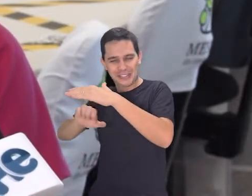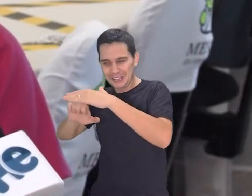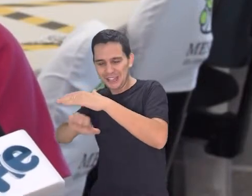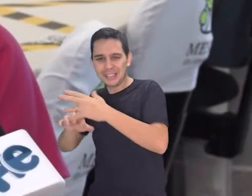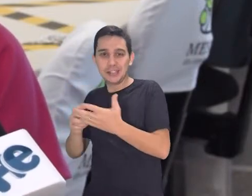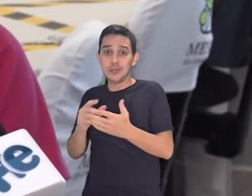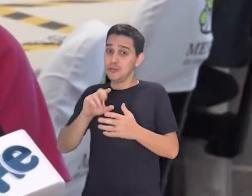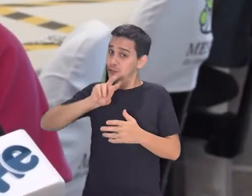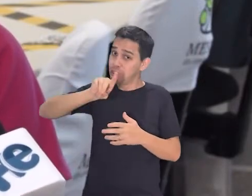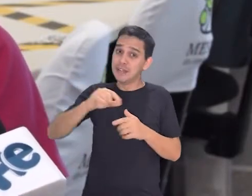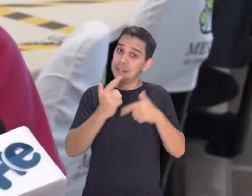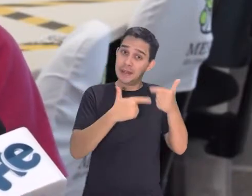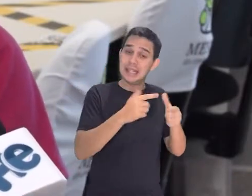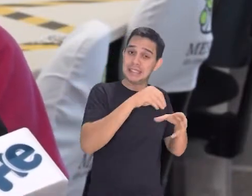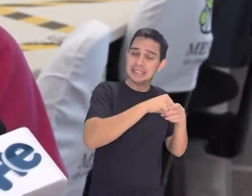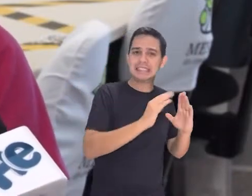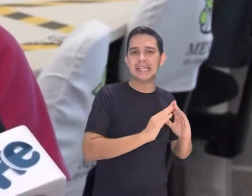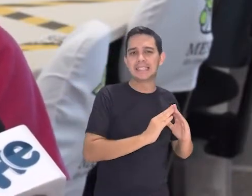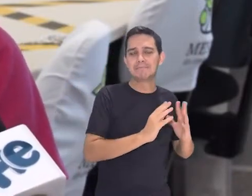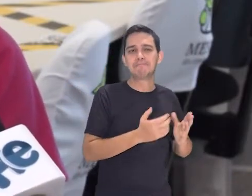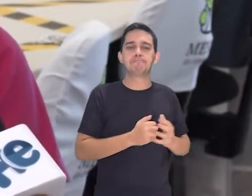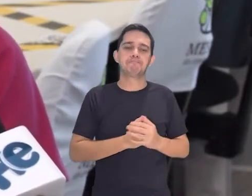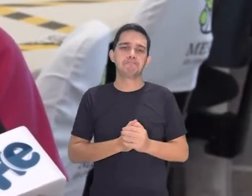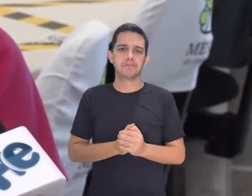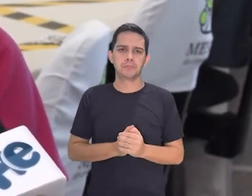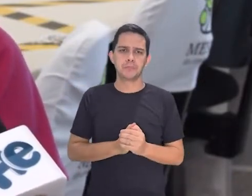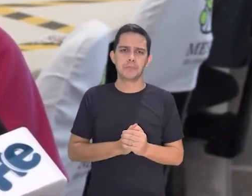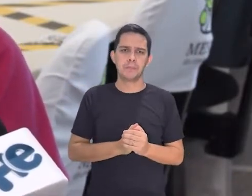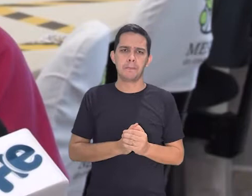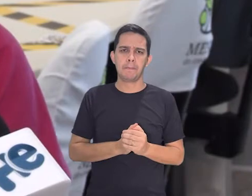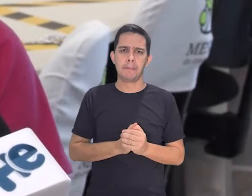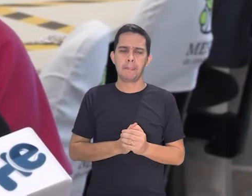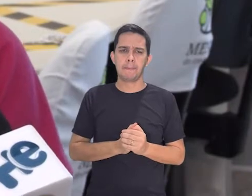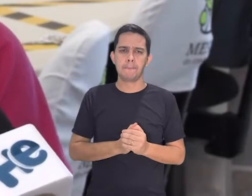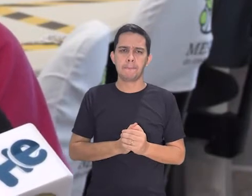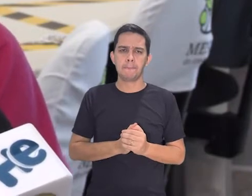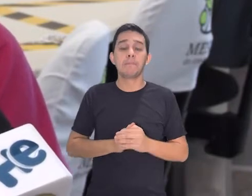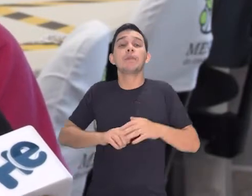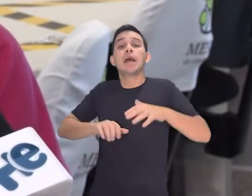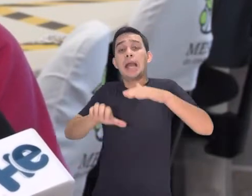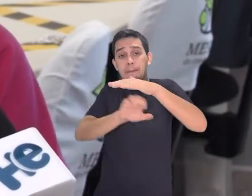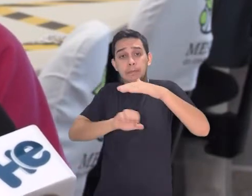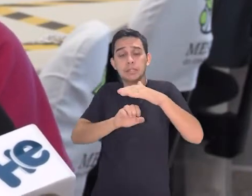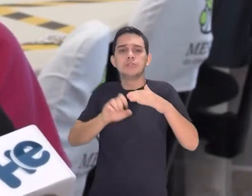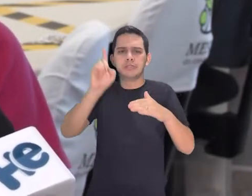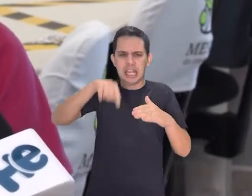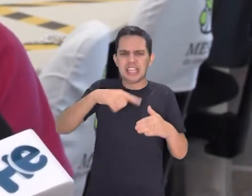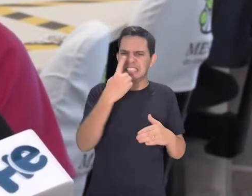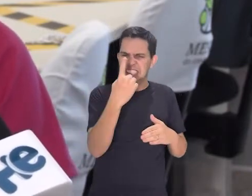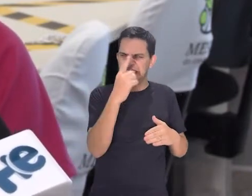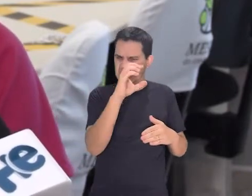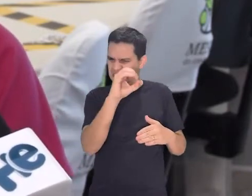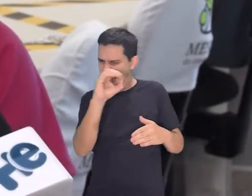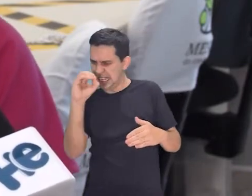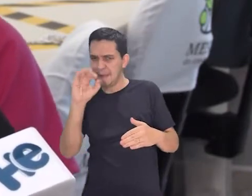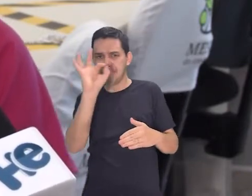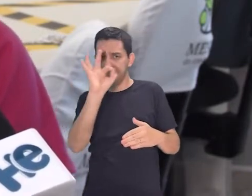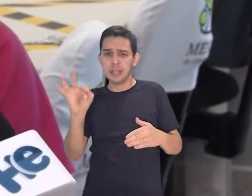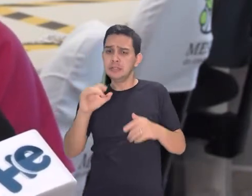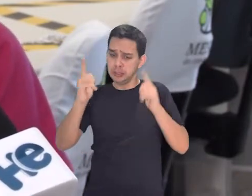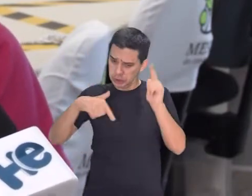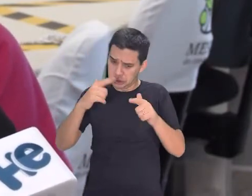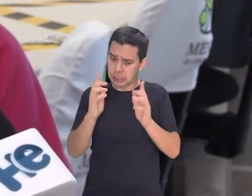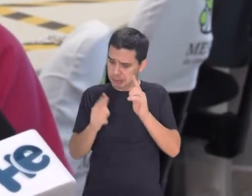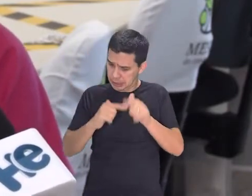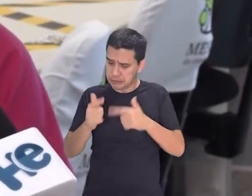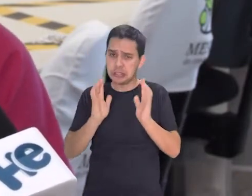está 100% home office, né? Eu acho que o formato híbrido ele vai melhorar, porque eu vejo